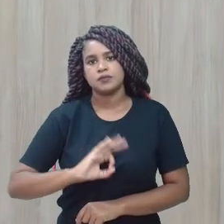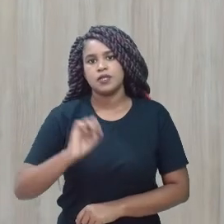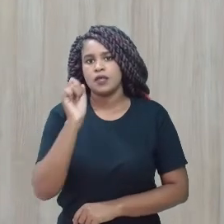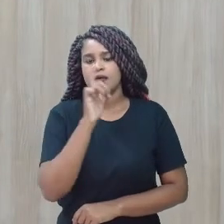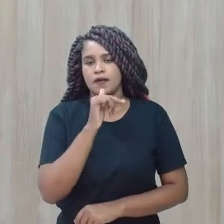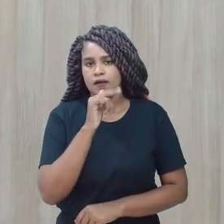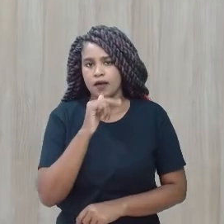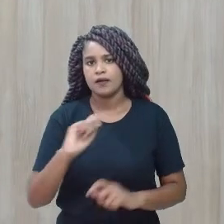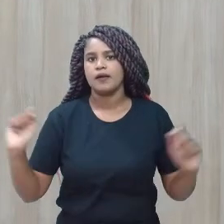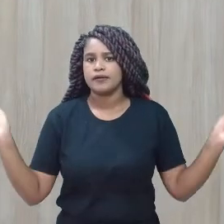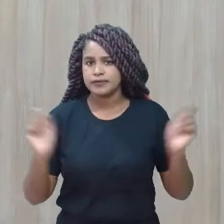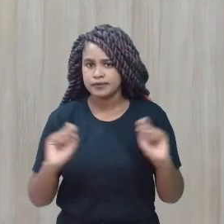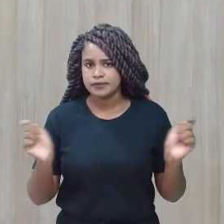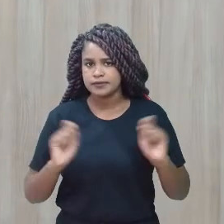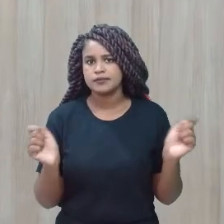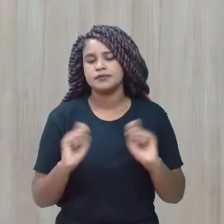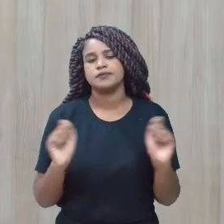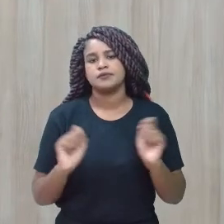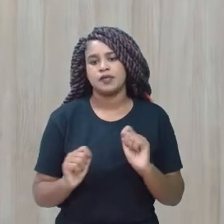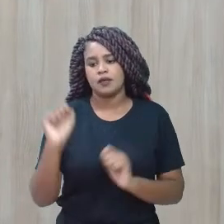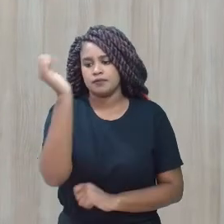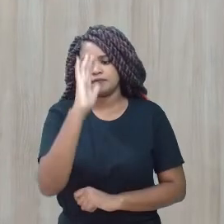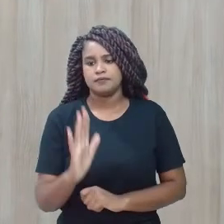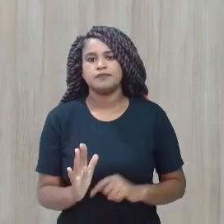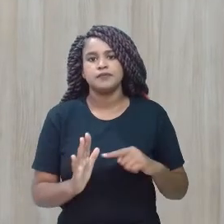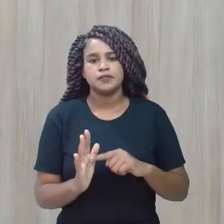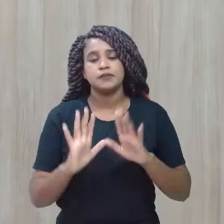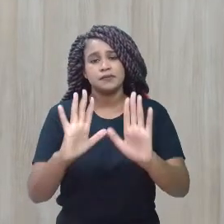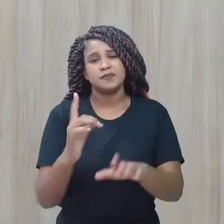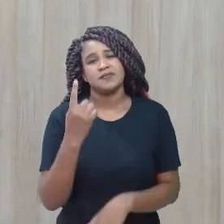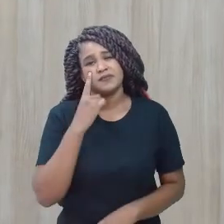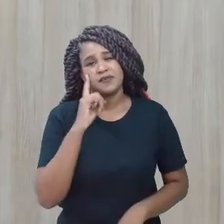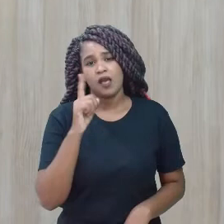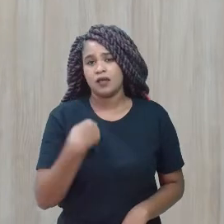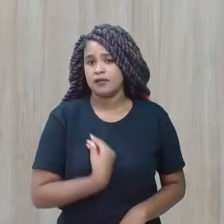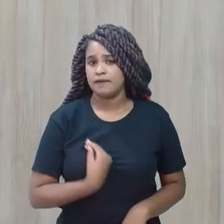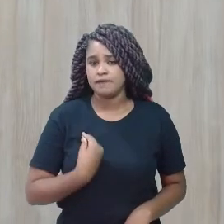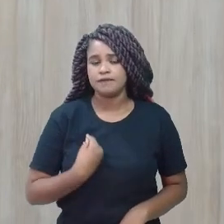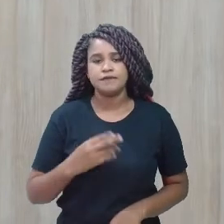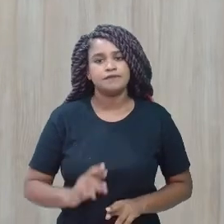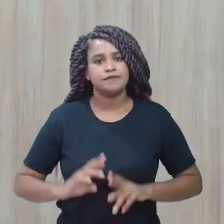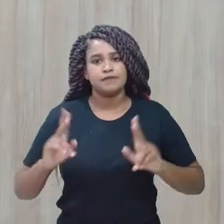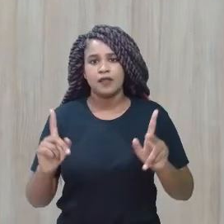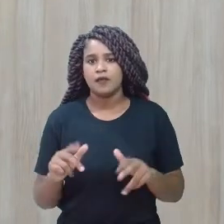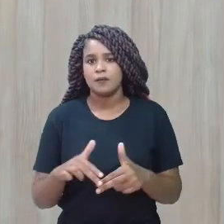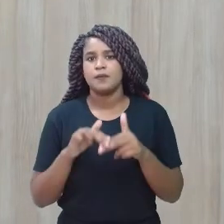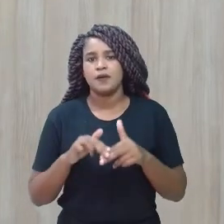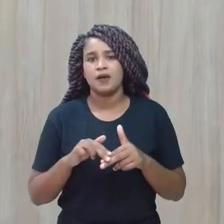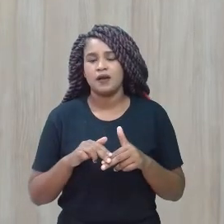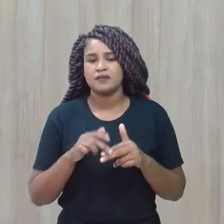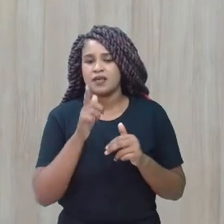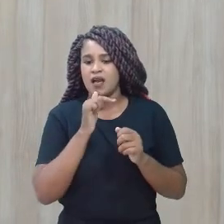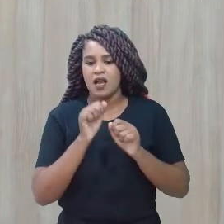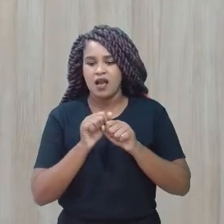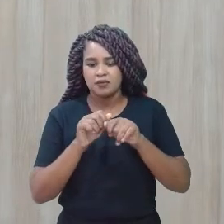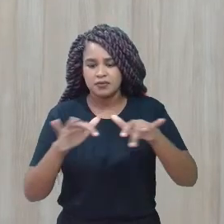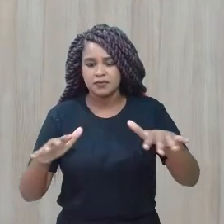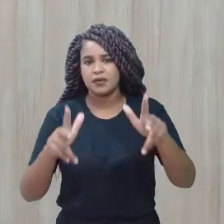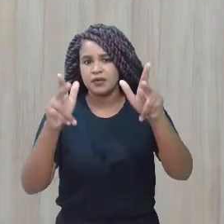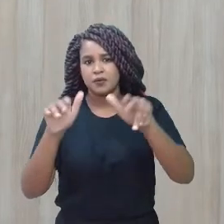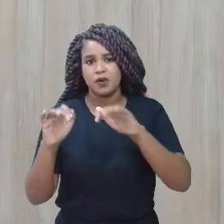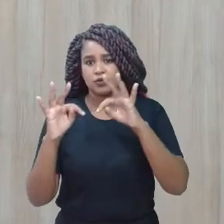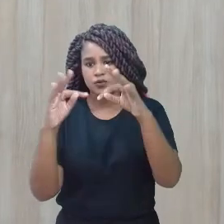ser consumida no nosso território brasileiro, no entanto, a gente vive com essa distribuição que não